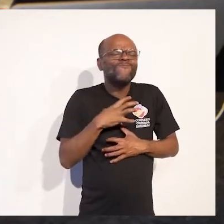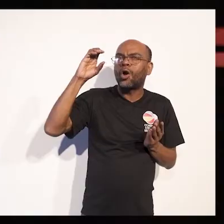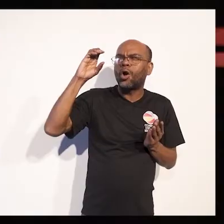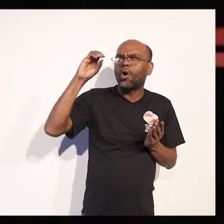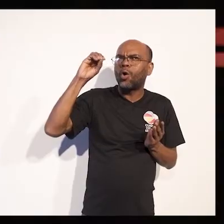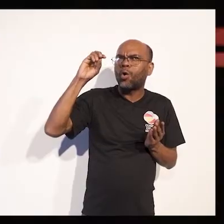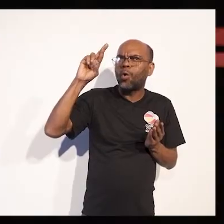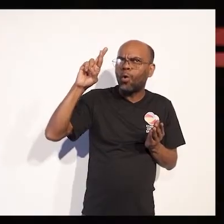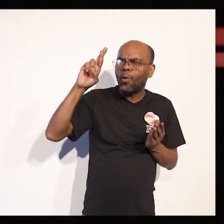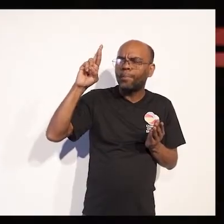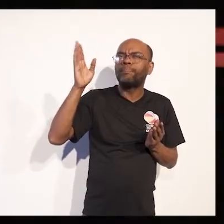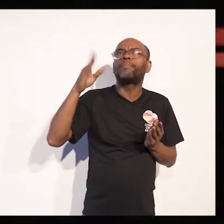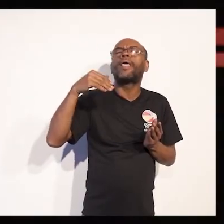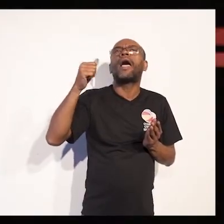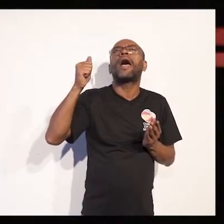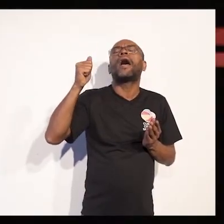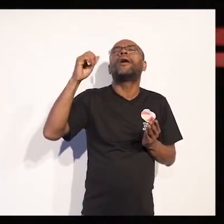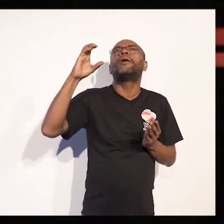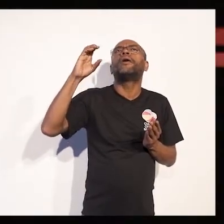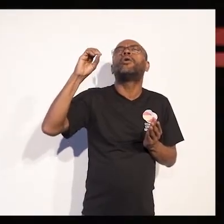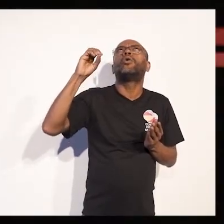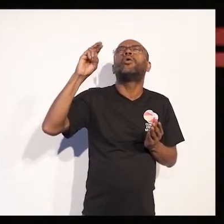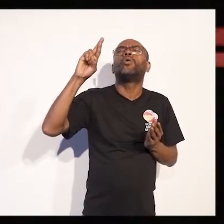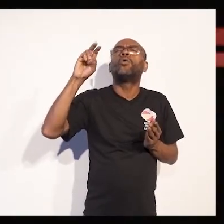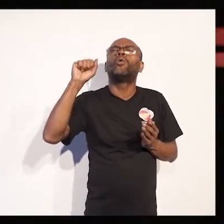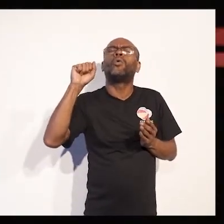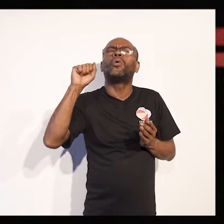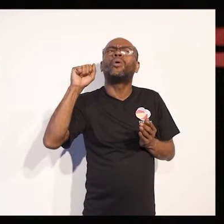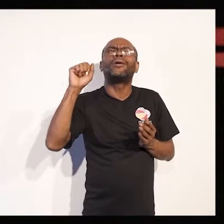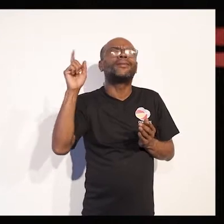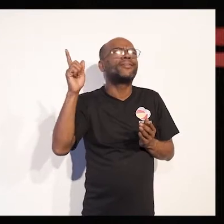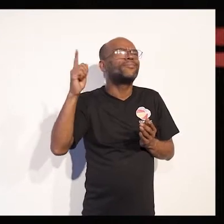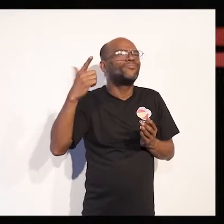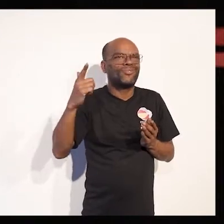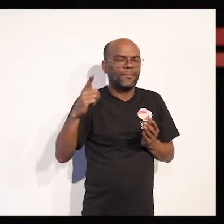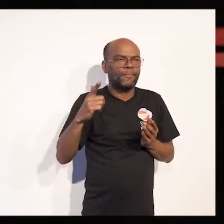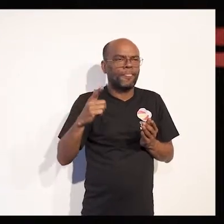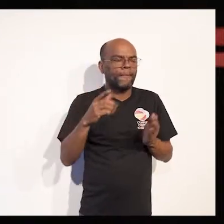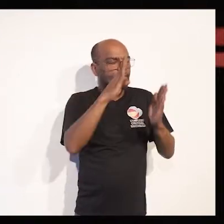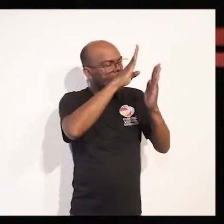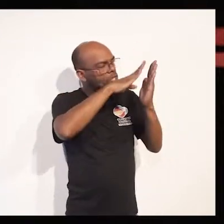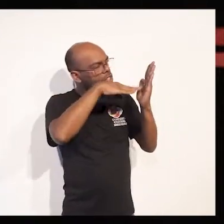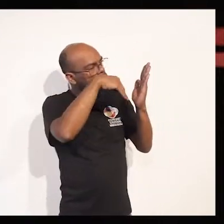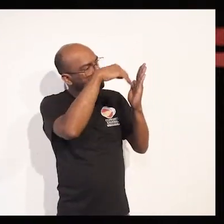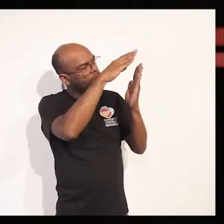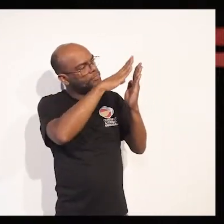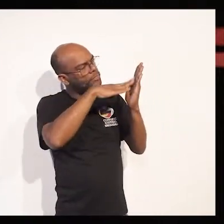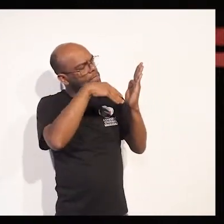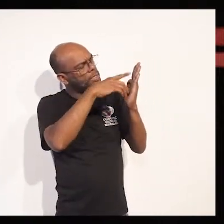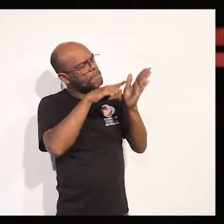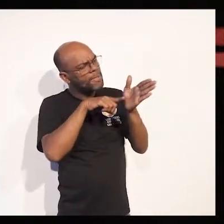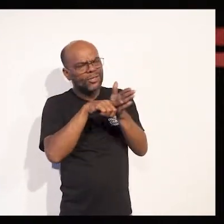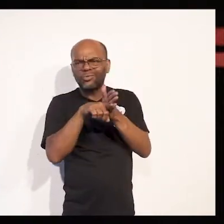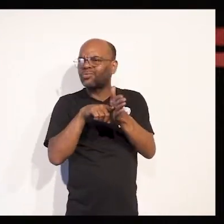Pedrosa. Israel Pedrosa ele nasceu em 1926 e como artista plástico ele começou a fazer muitas